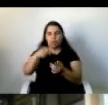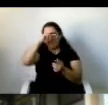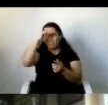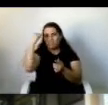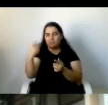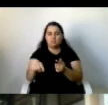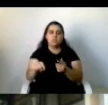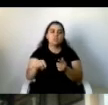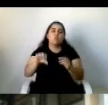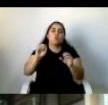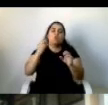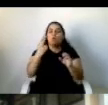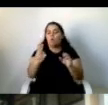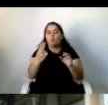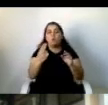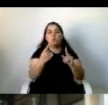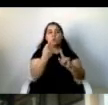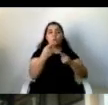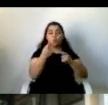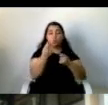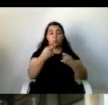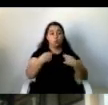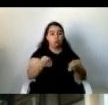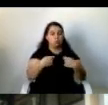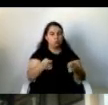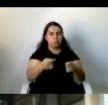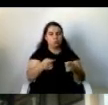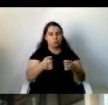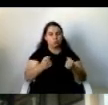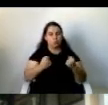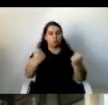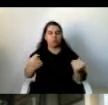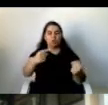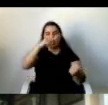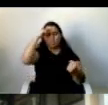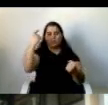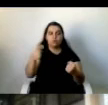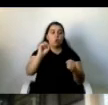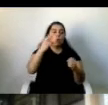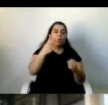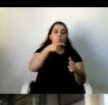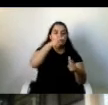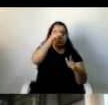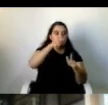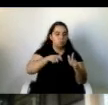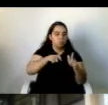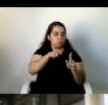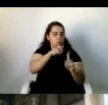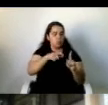custo para chegar até esses locais, ou não têm quem as acompanha.